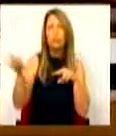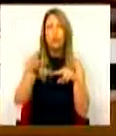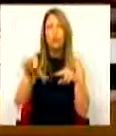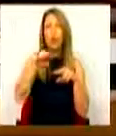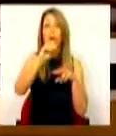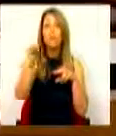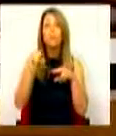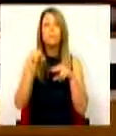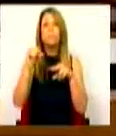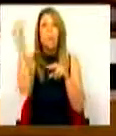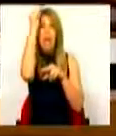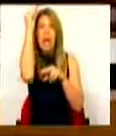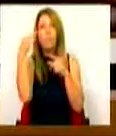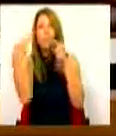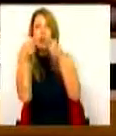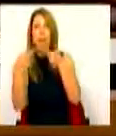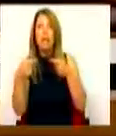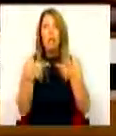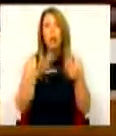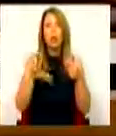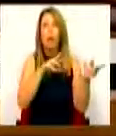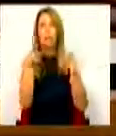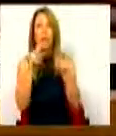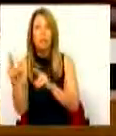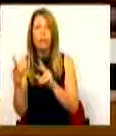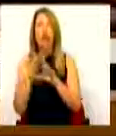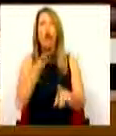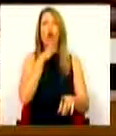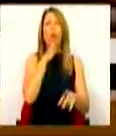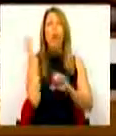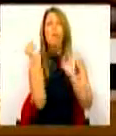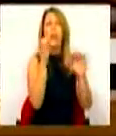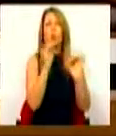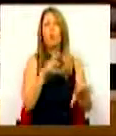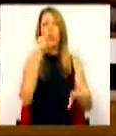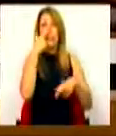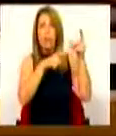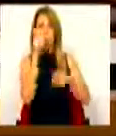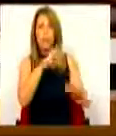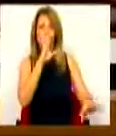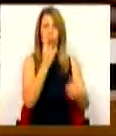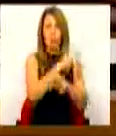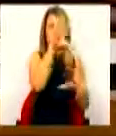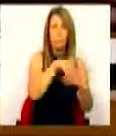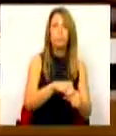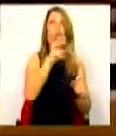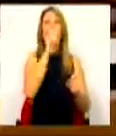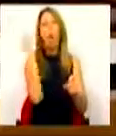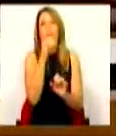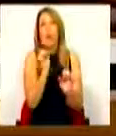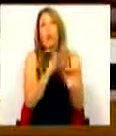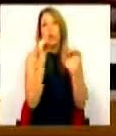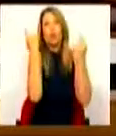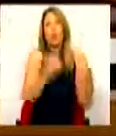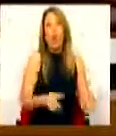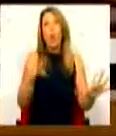exemplo, cenários alternativos, linhas mistas de mercadorias e passageiros, ou apenas mercadorias, por exemplo, ou a identificação de modelos de ligação à Espanha